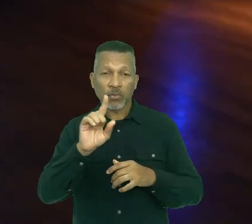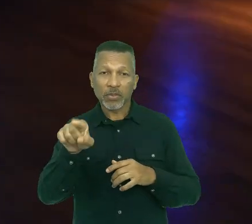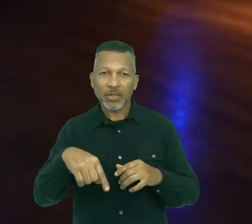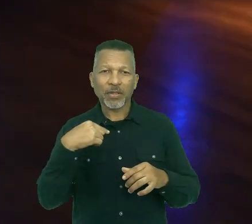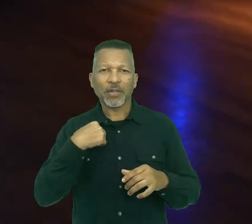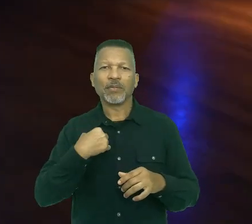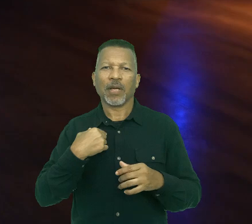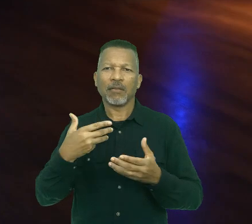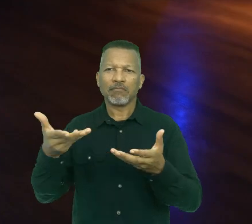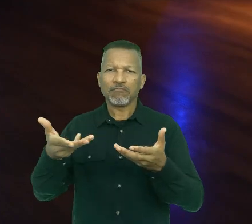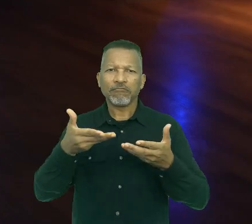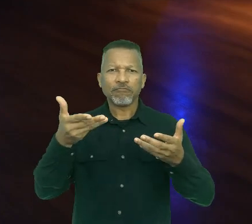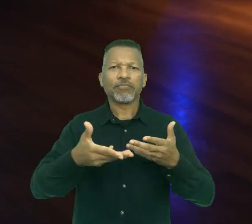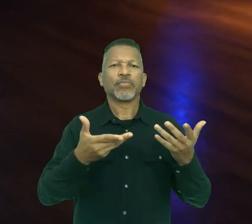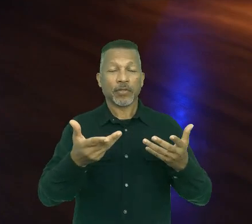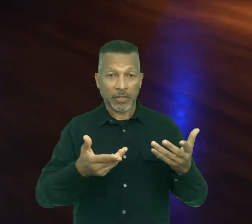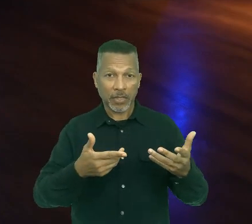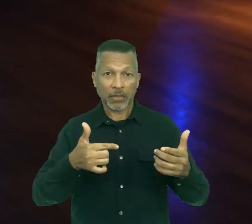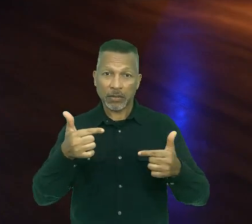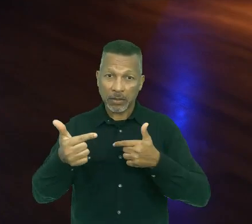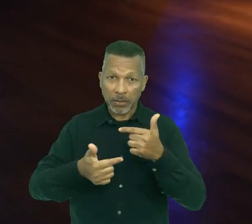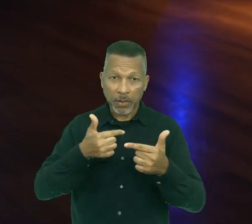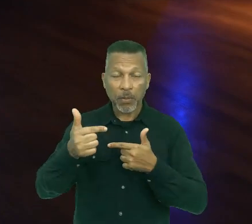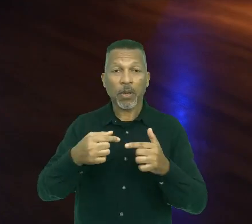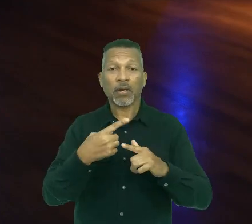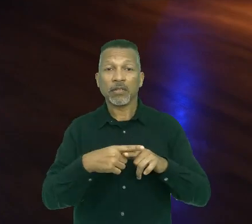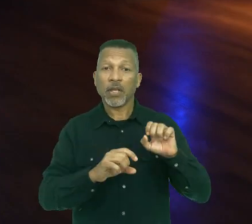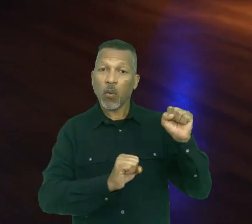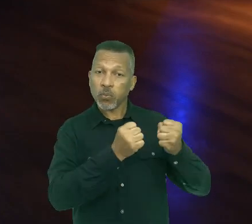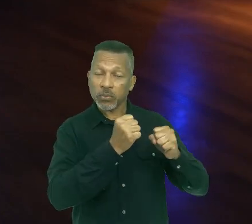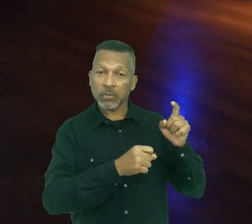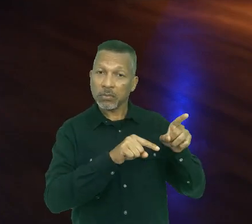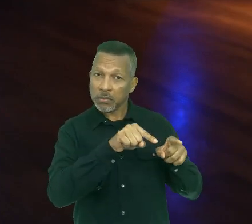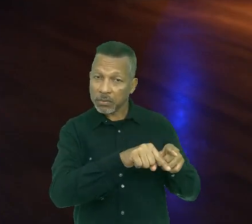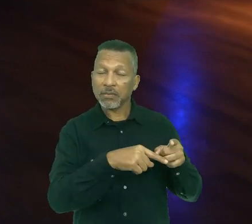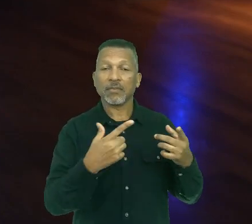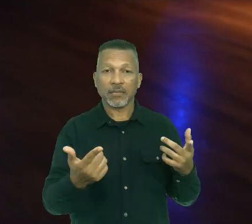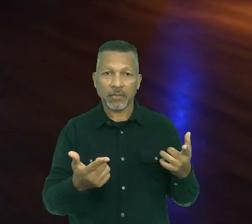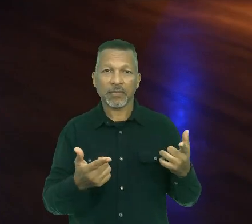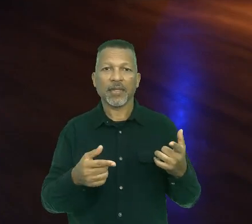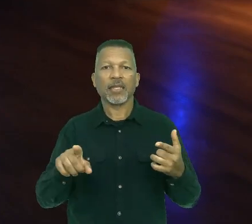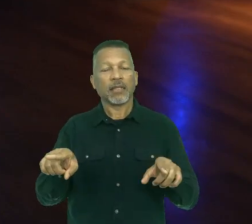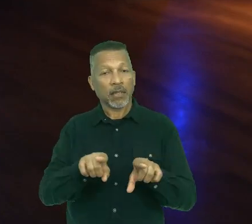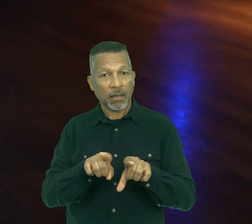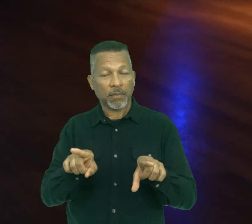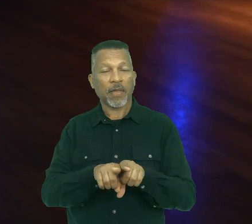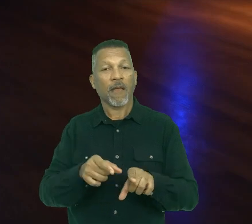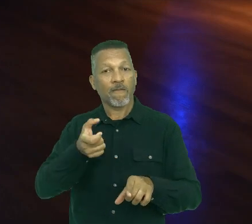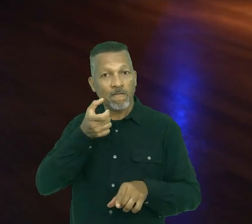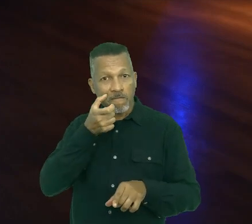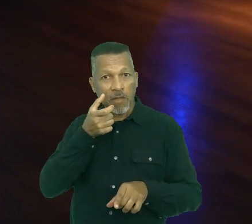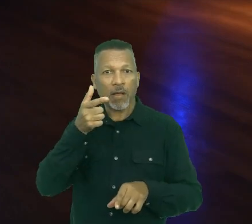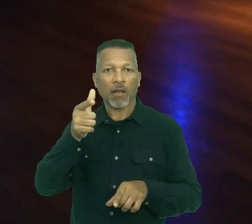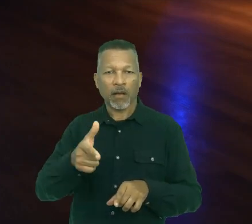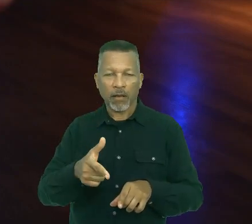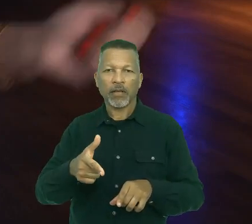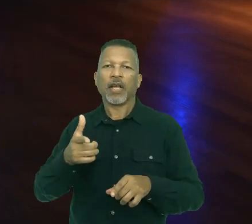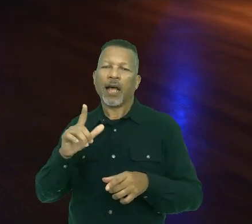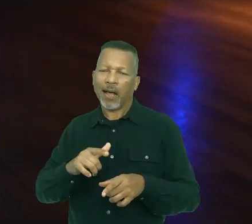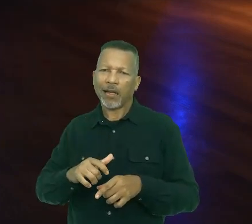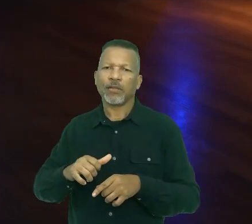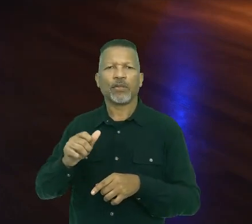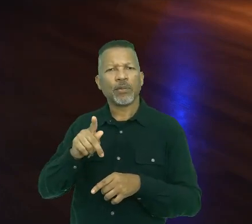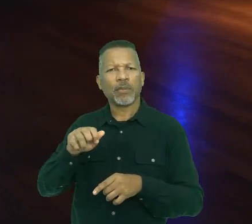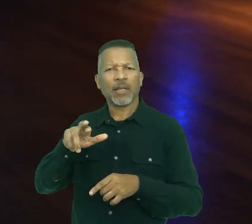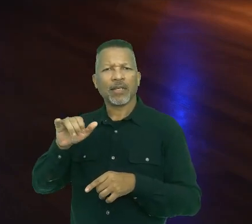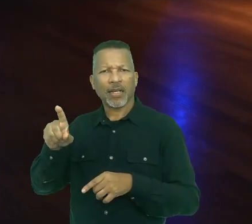tantos empreiteiros que vêm em função da usina, a gente é um celeiro porque também tem influência do Pará, do Nordeste, de